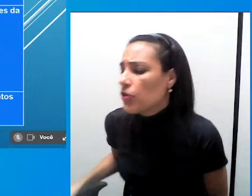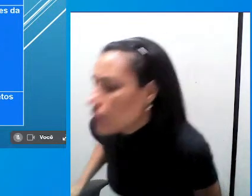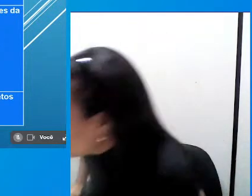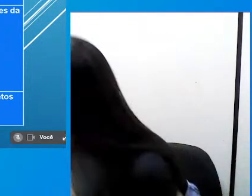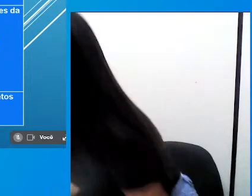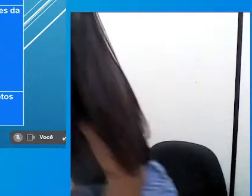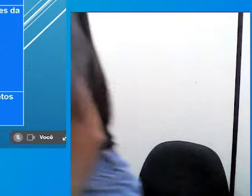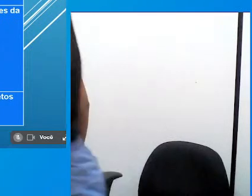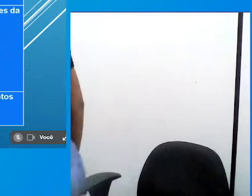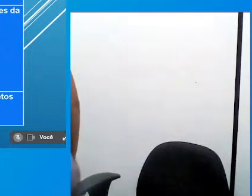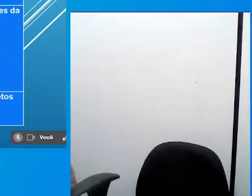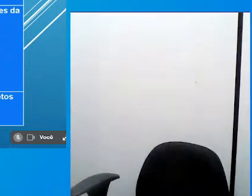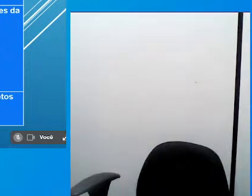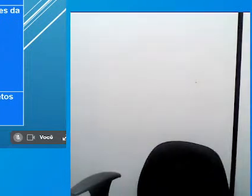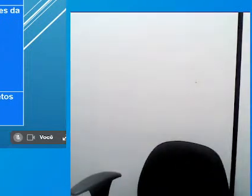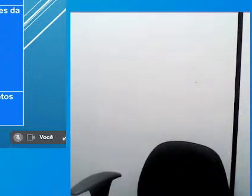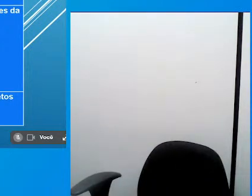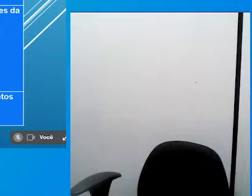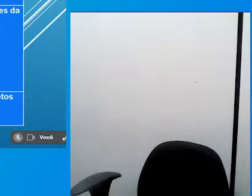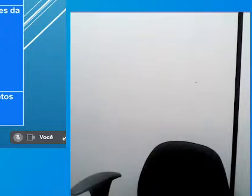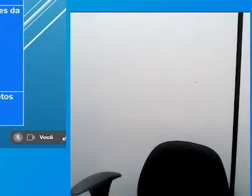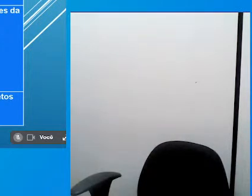de contato, a gente faria,